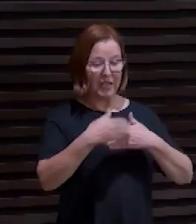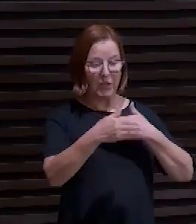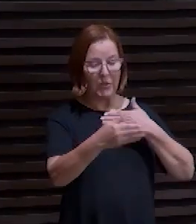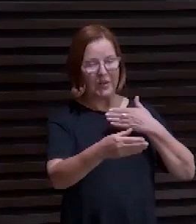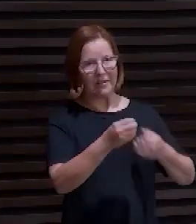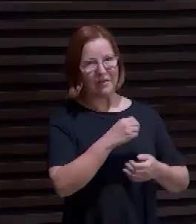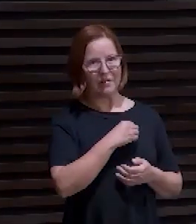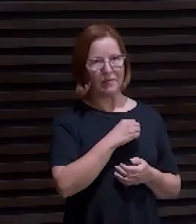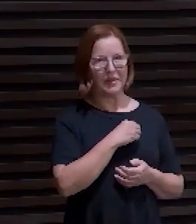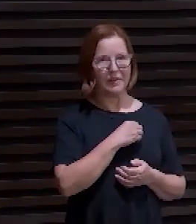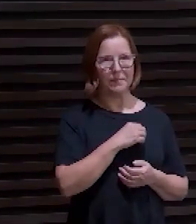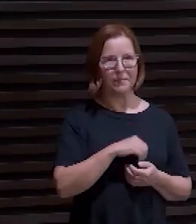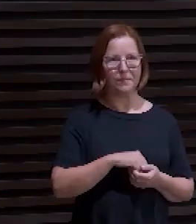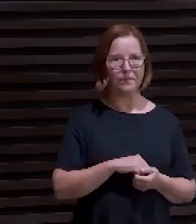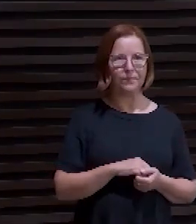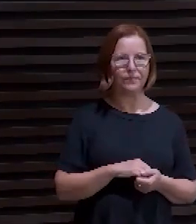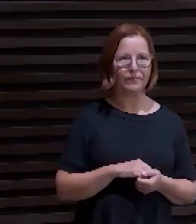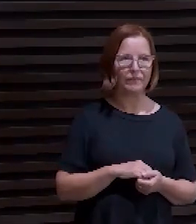pecado.